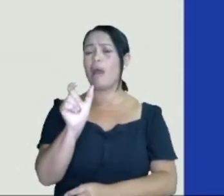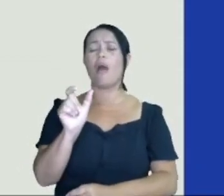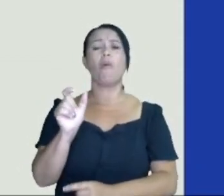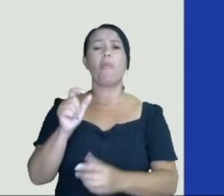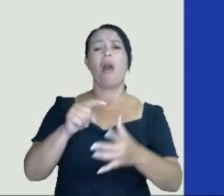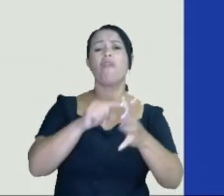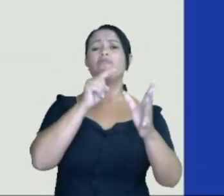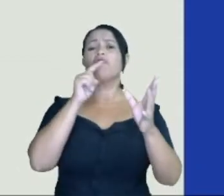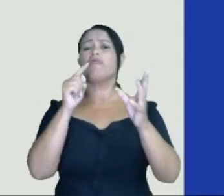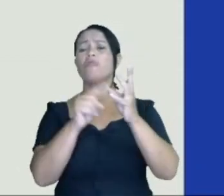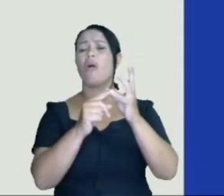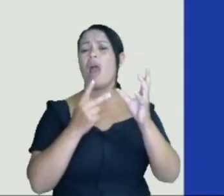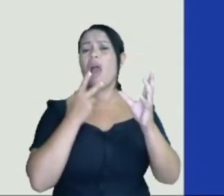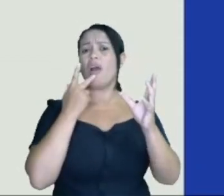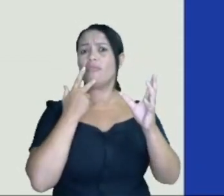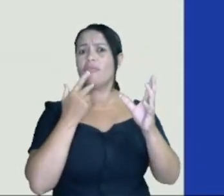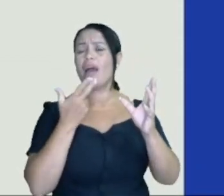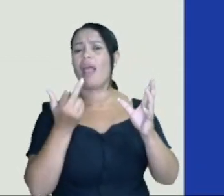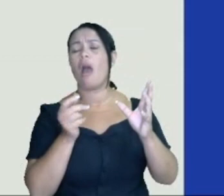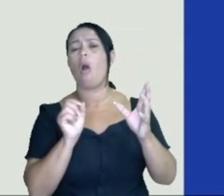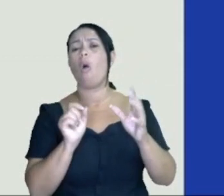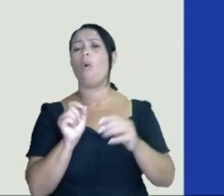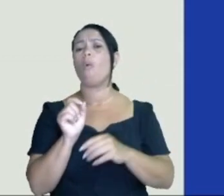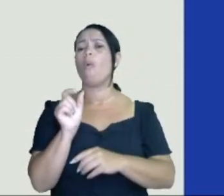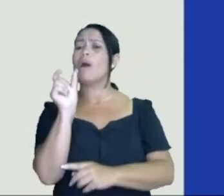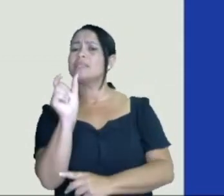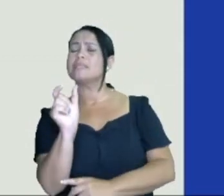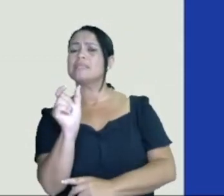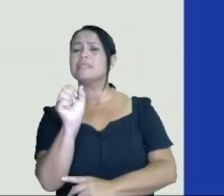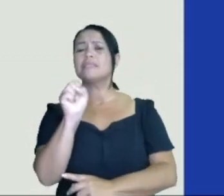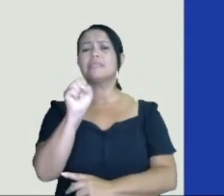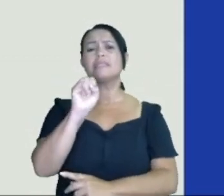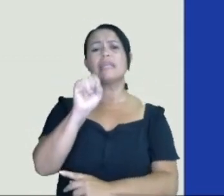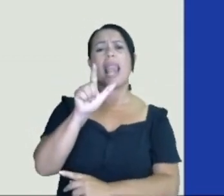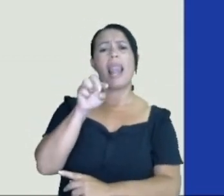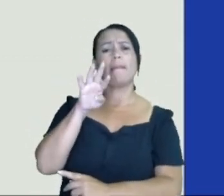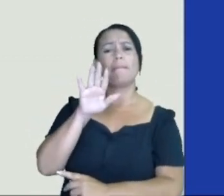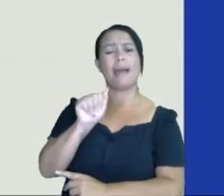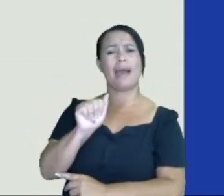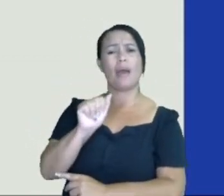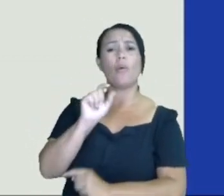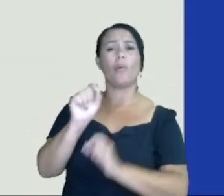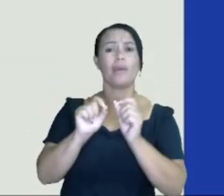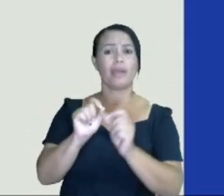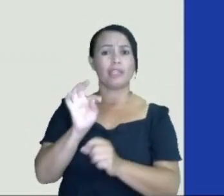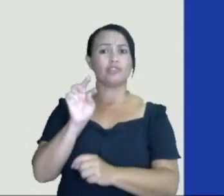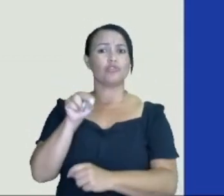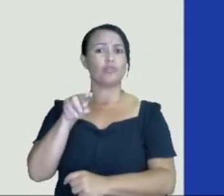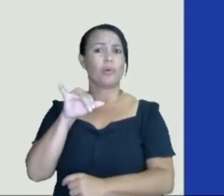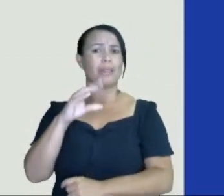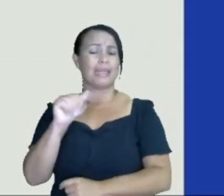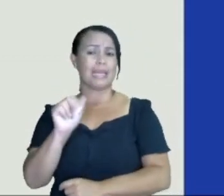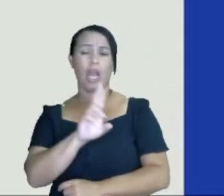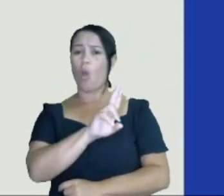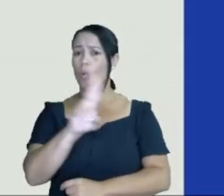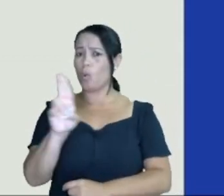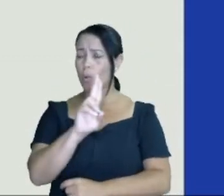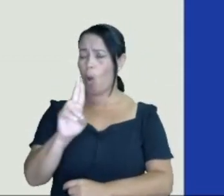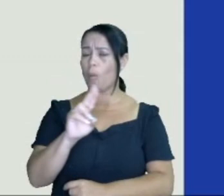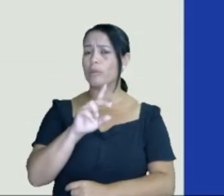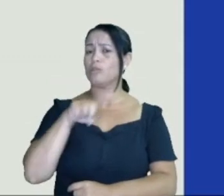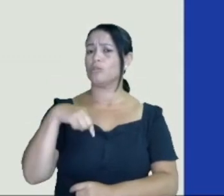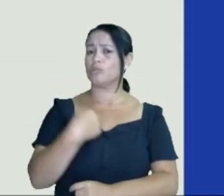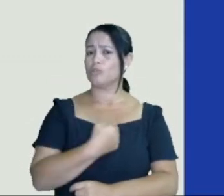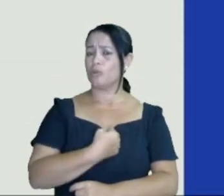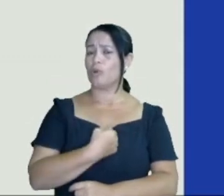ou marcar a sílaba tônica de uma palavra. Os nomes dos acentos gráficos da nossa língua